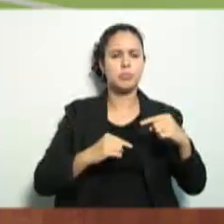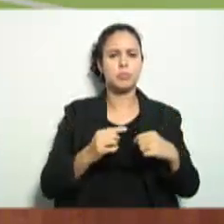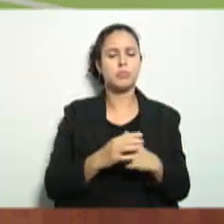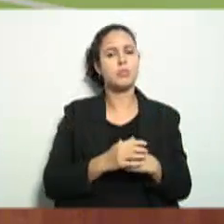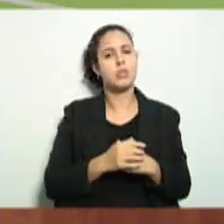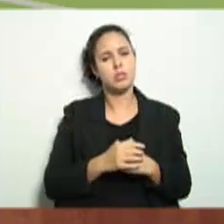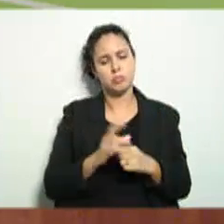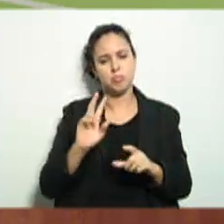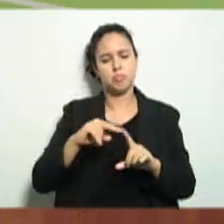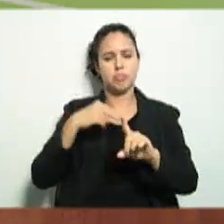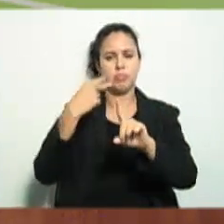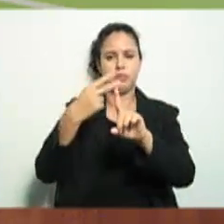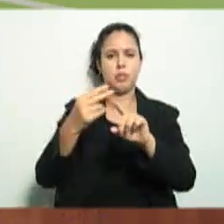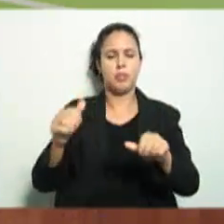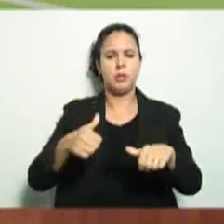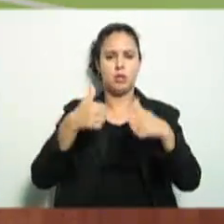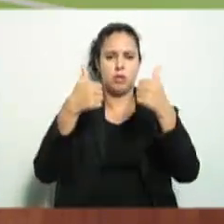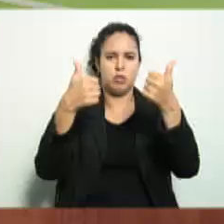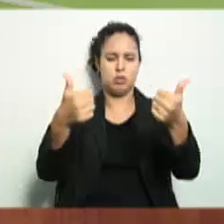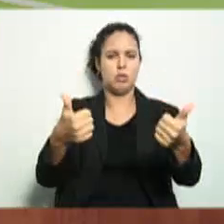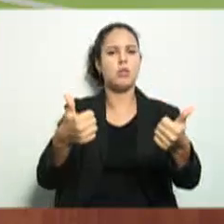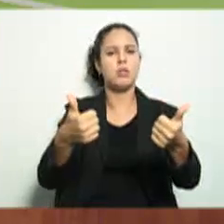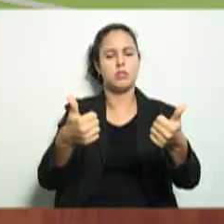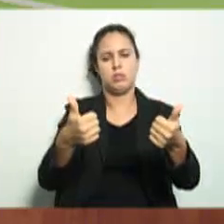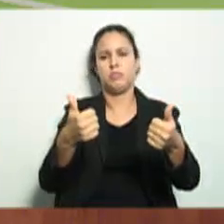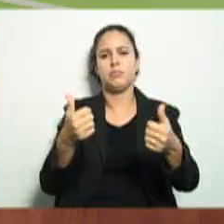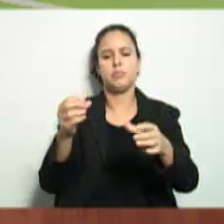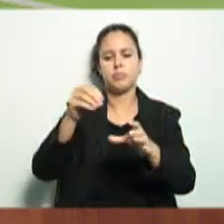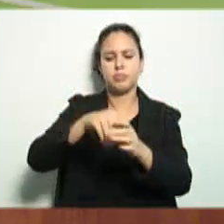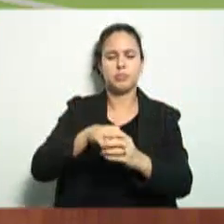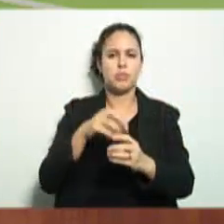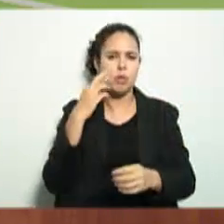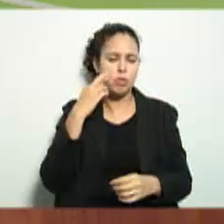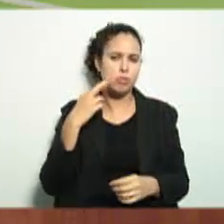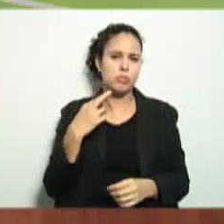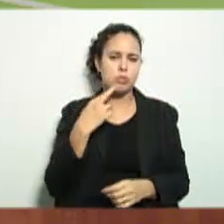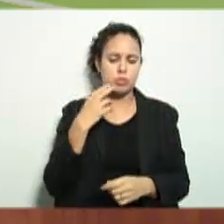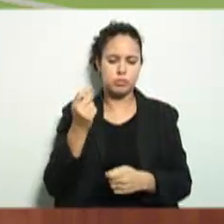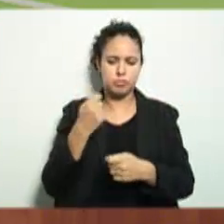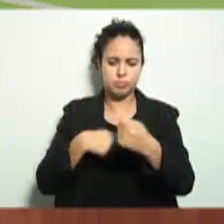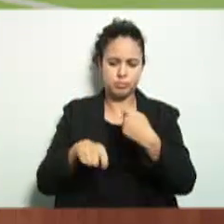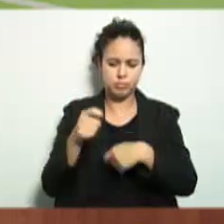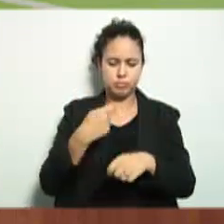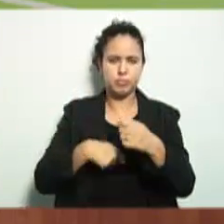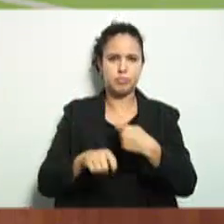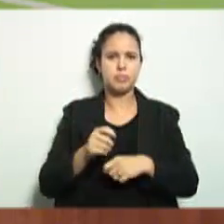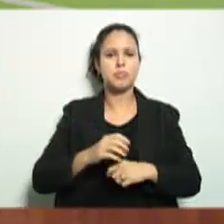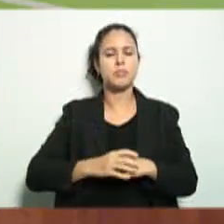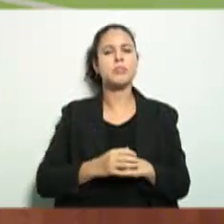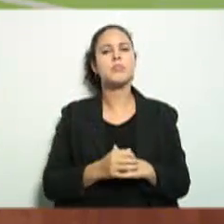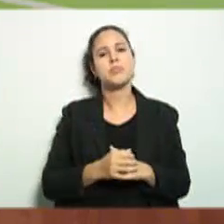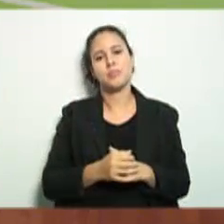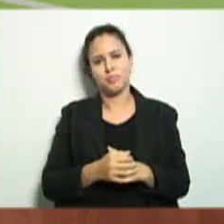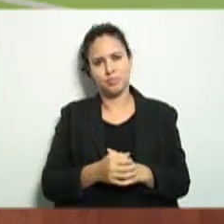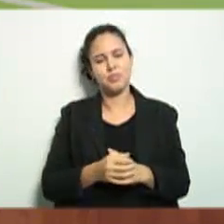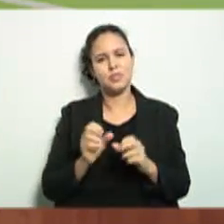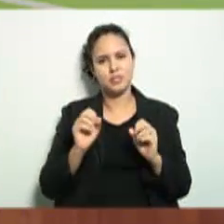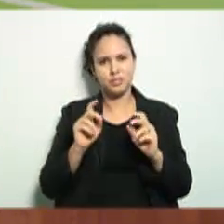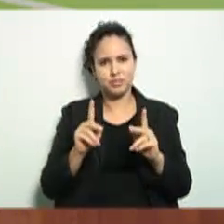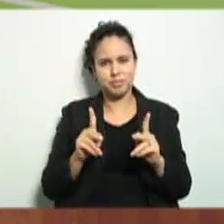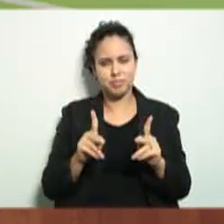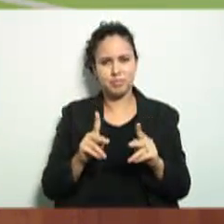Melhorar ainda mais resultados econômicos no nosso estado. Só para plantar essa ideia na cabecinha de vocês, ok?